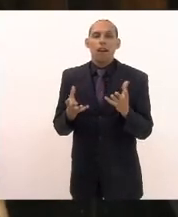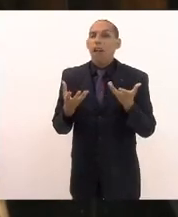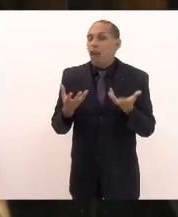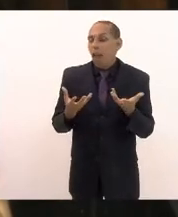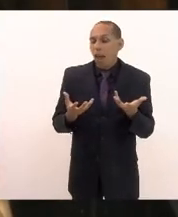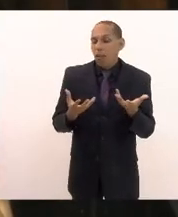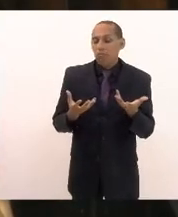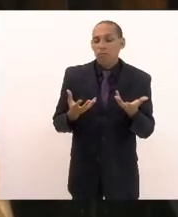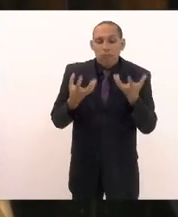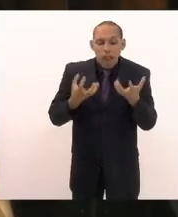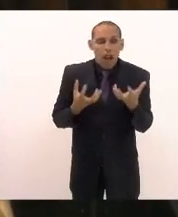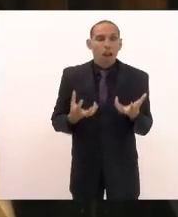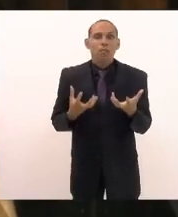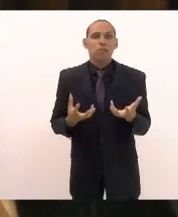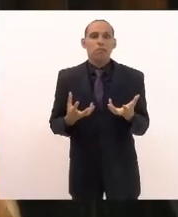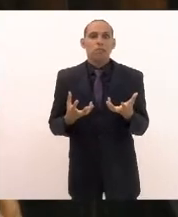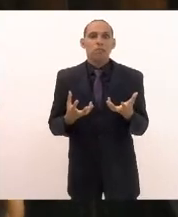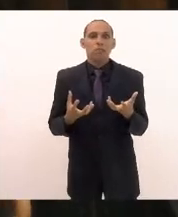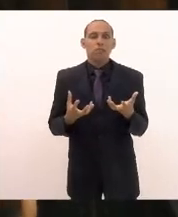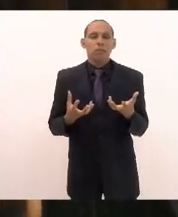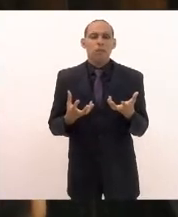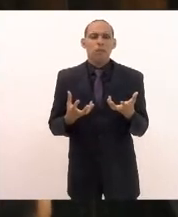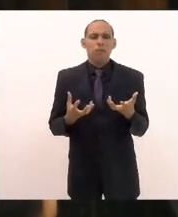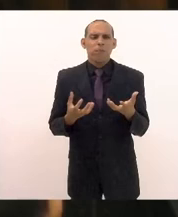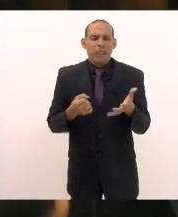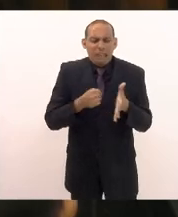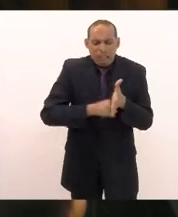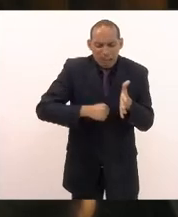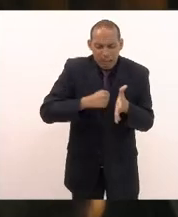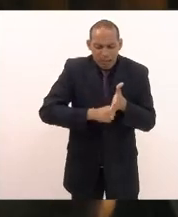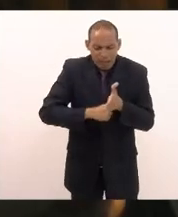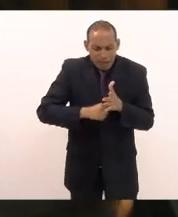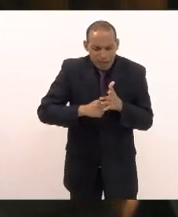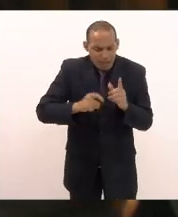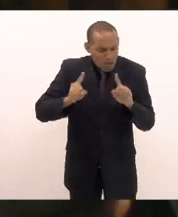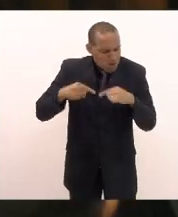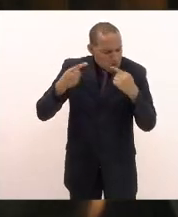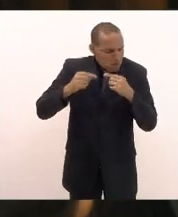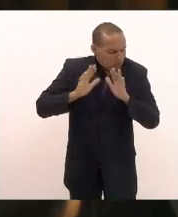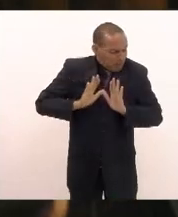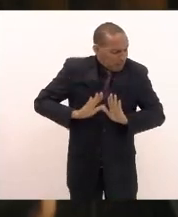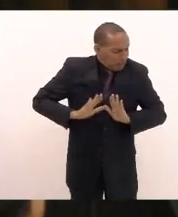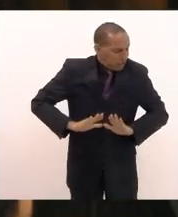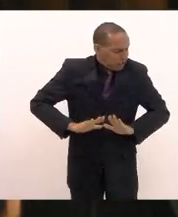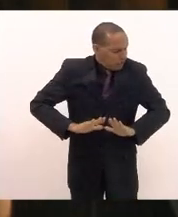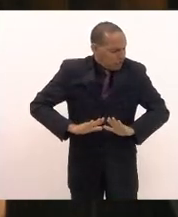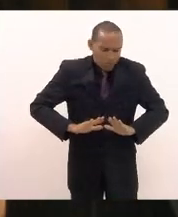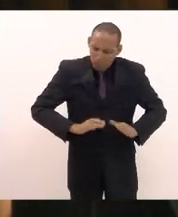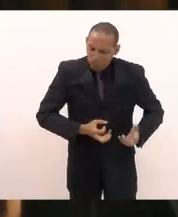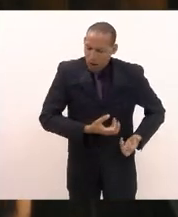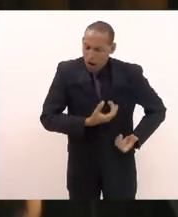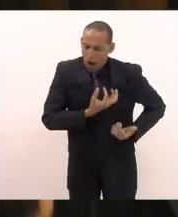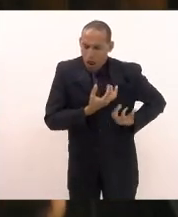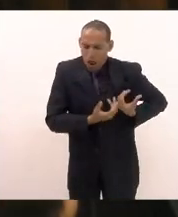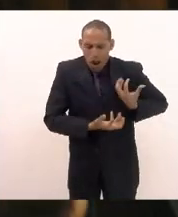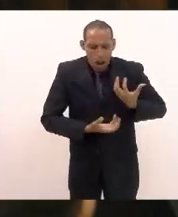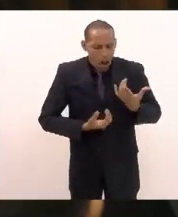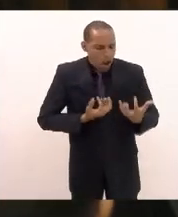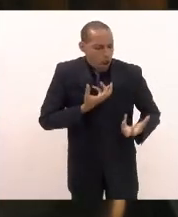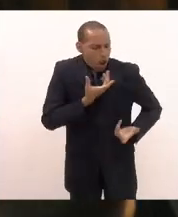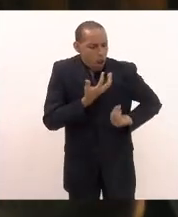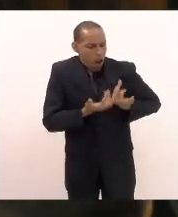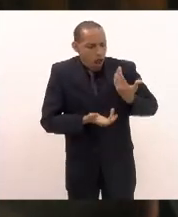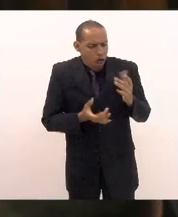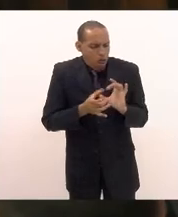isso? Como eles não queriam combater esses pecados, tia Ju, essas taras, esses